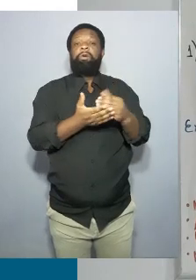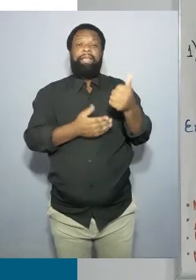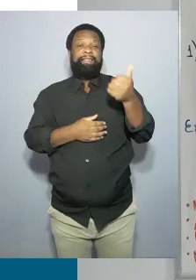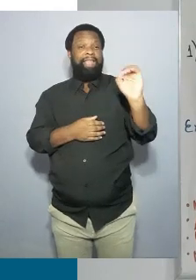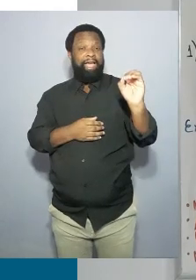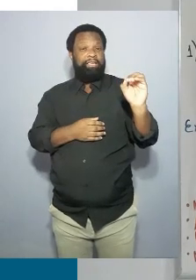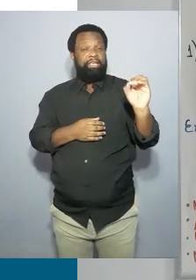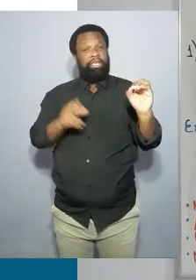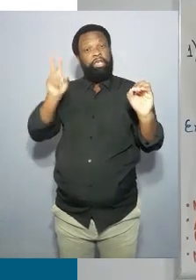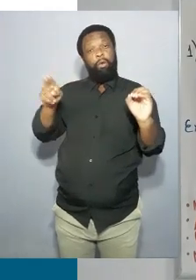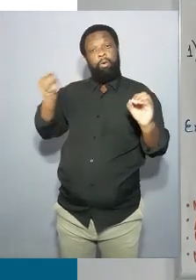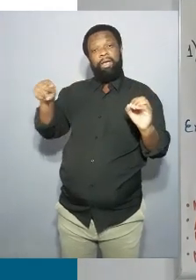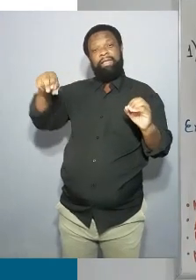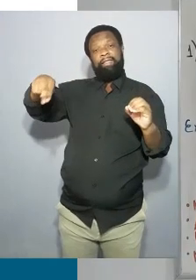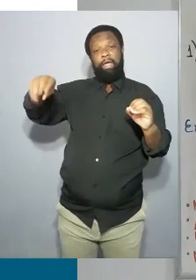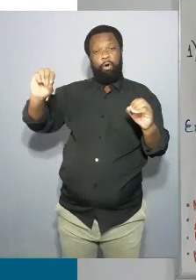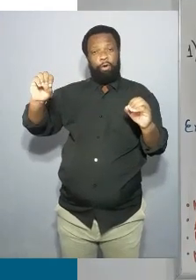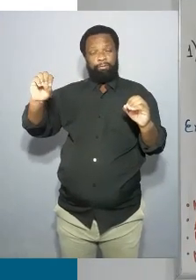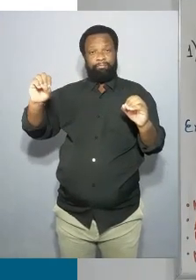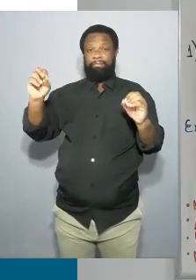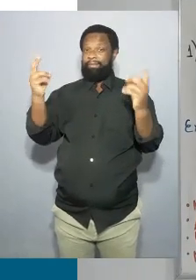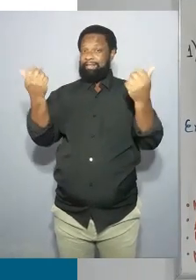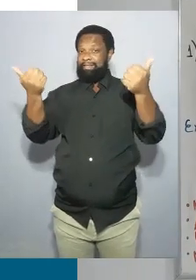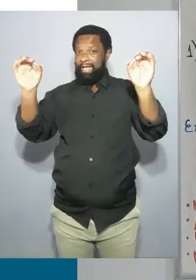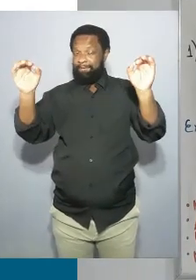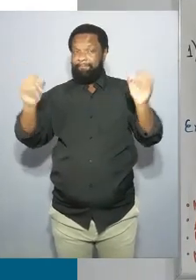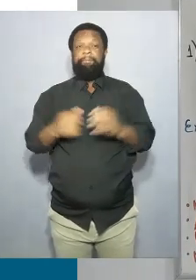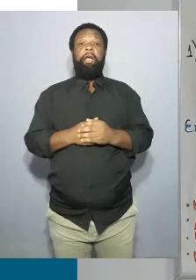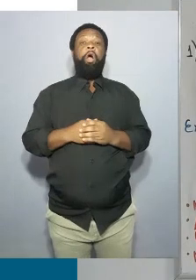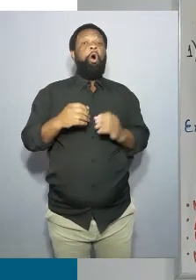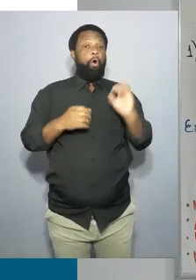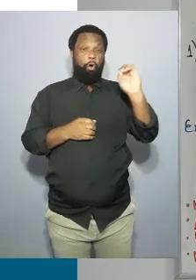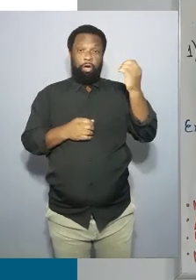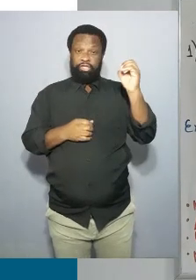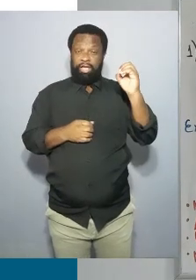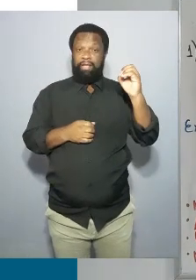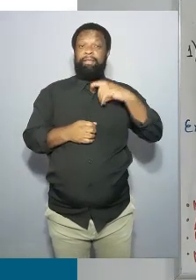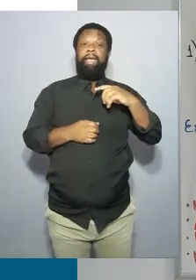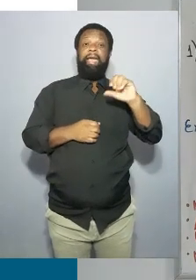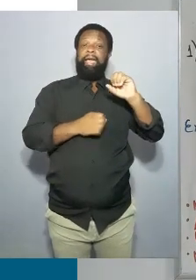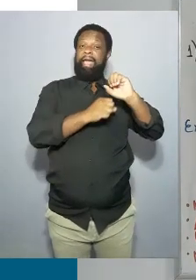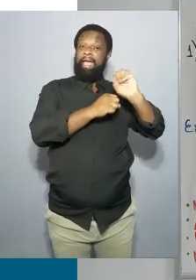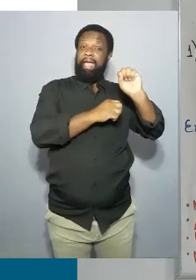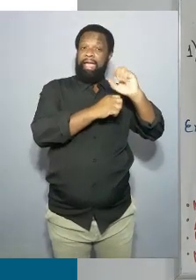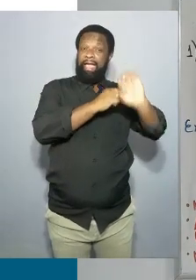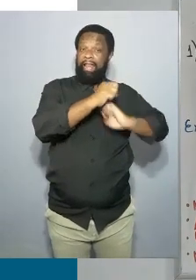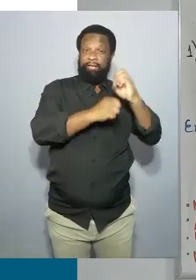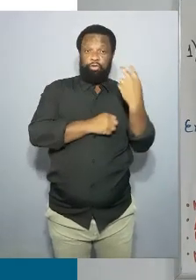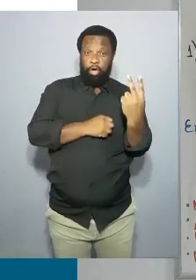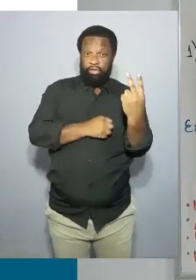do neônio. Já o oxigênio tem 8 elétrons. Quando ele ganha 2 elétrons,